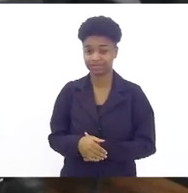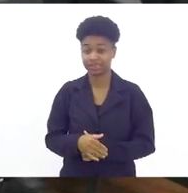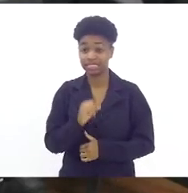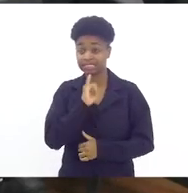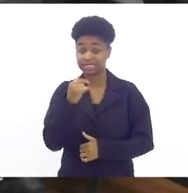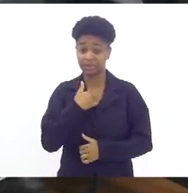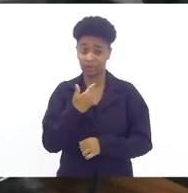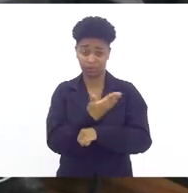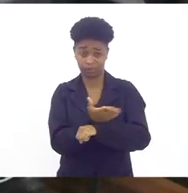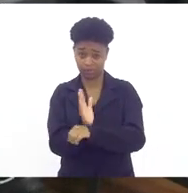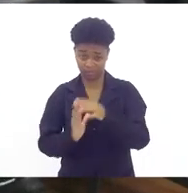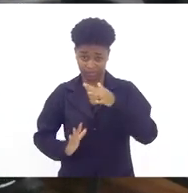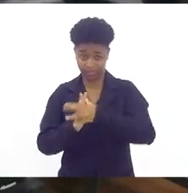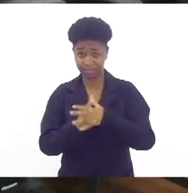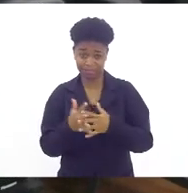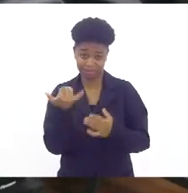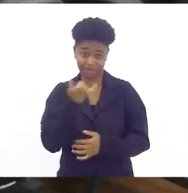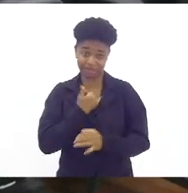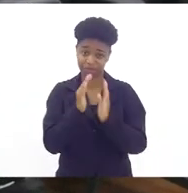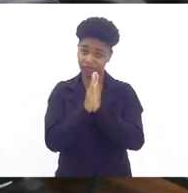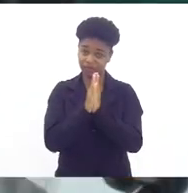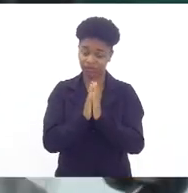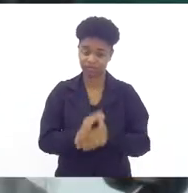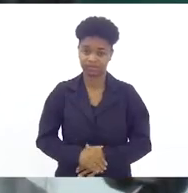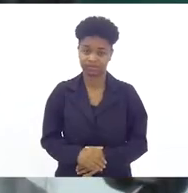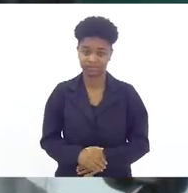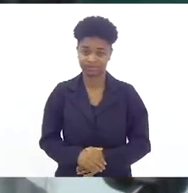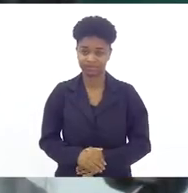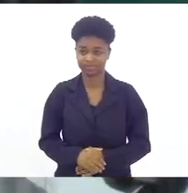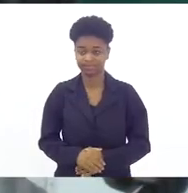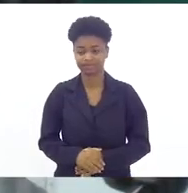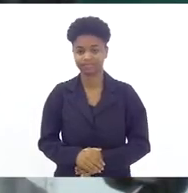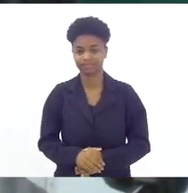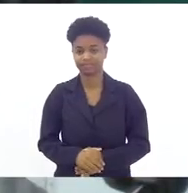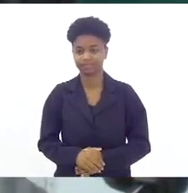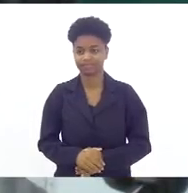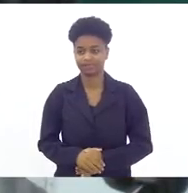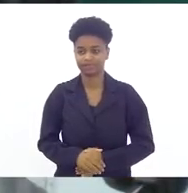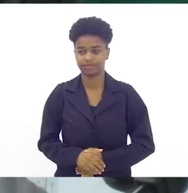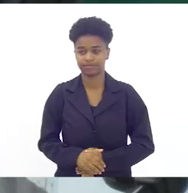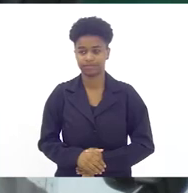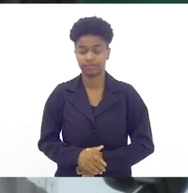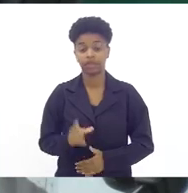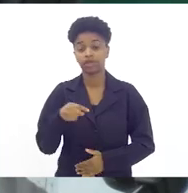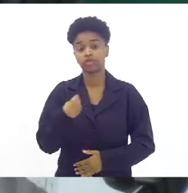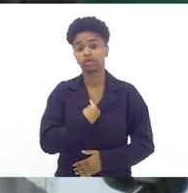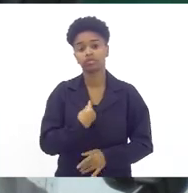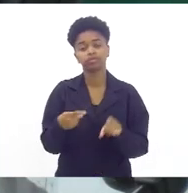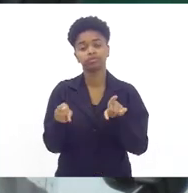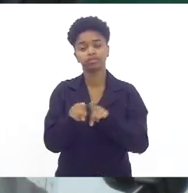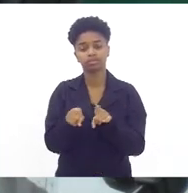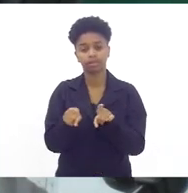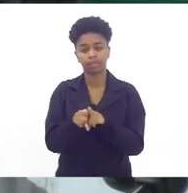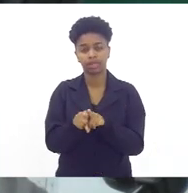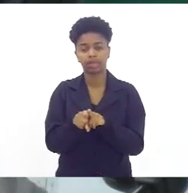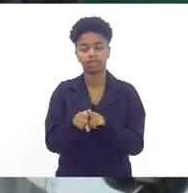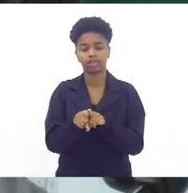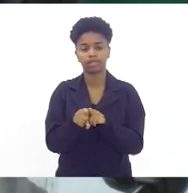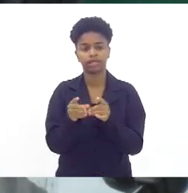eu tivesse dando pouco tempo a senhora me avisa tá Deputado por favor tá a gente também em relação às